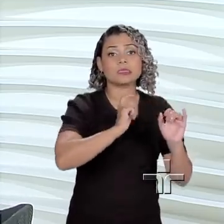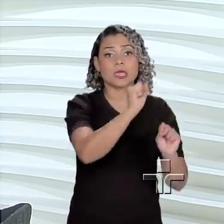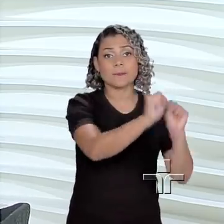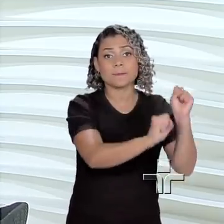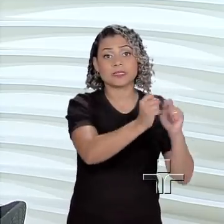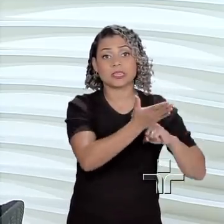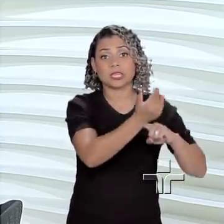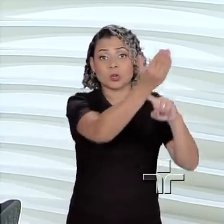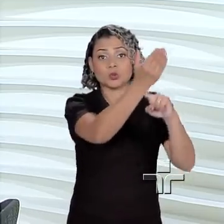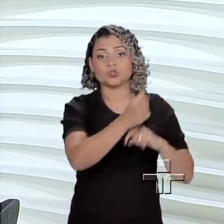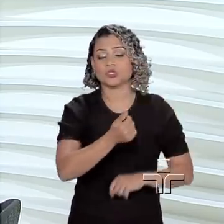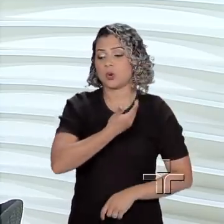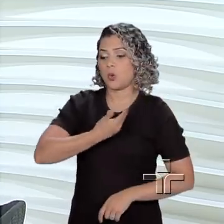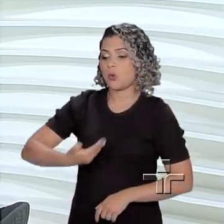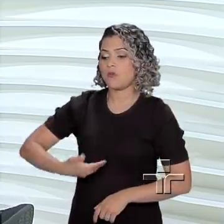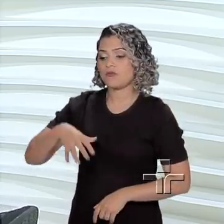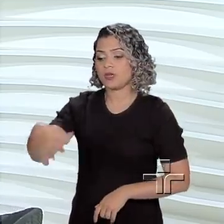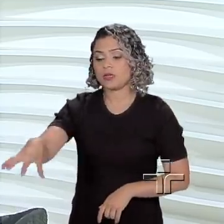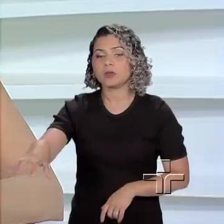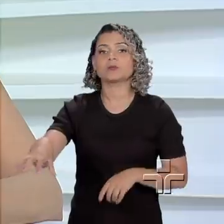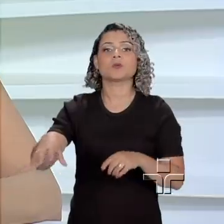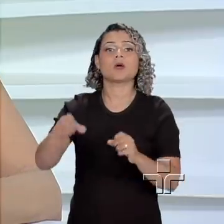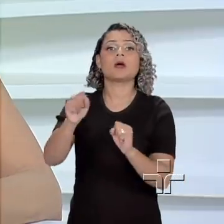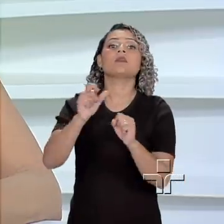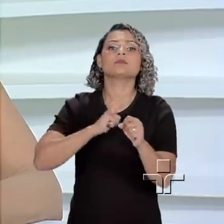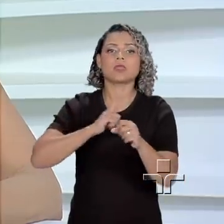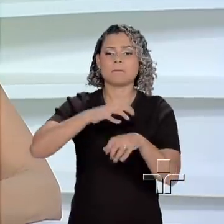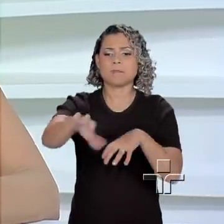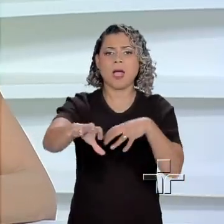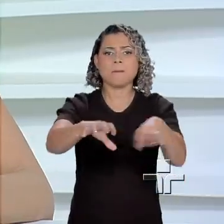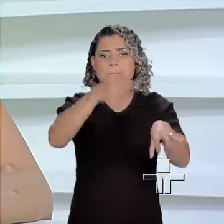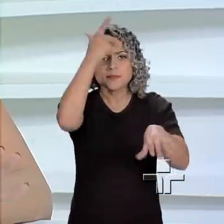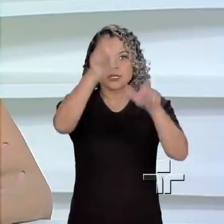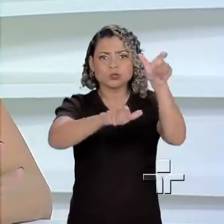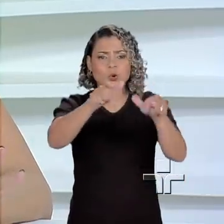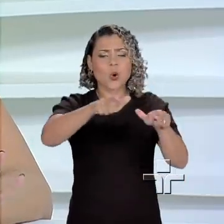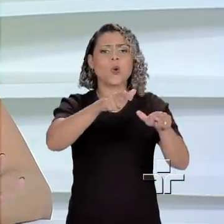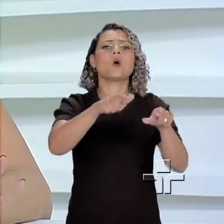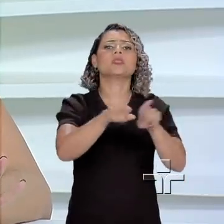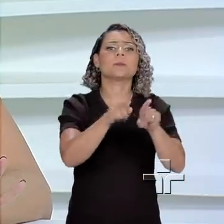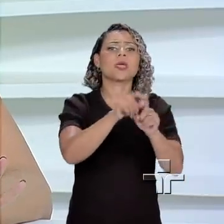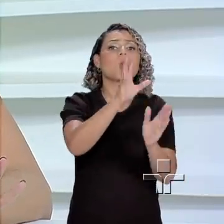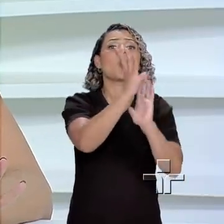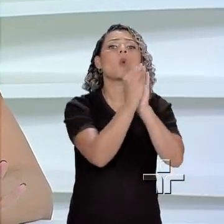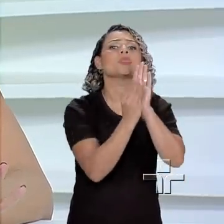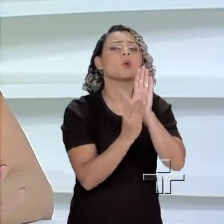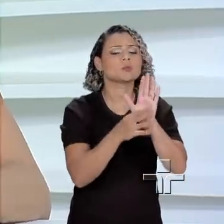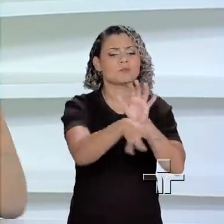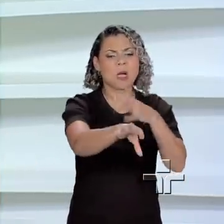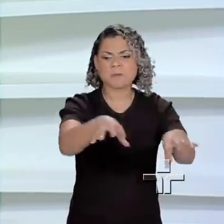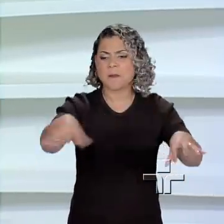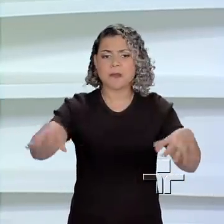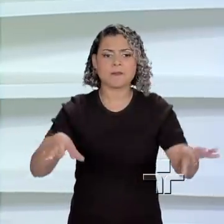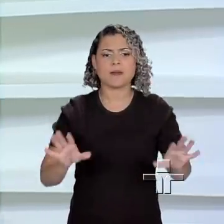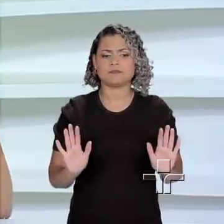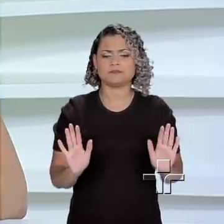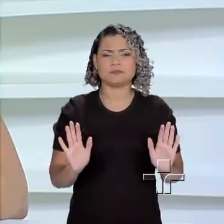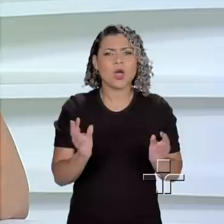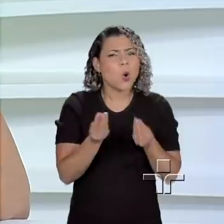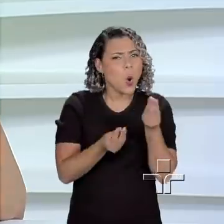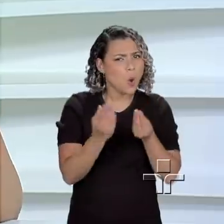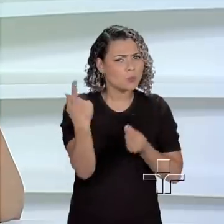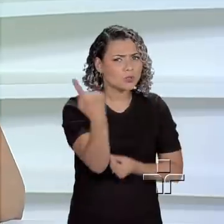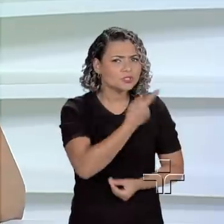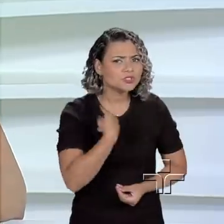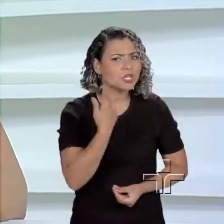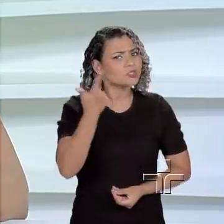tecnologia, os governos, as marcas, as pessoas, os criadores de conteúdo. Como que a gente consegue, e eu